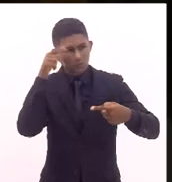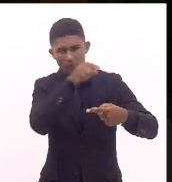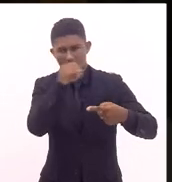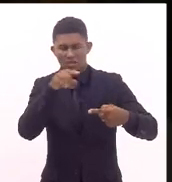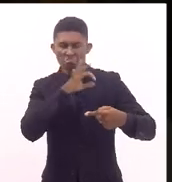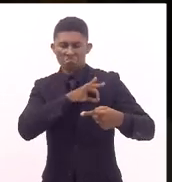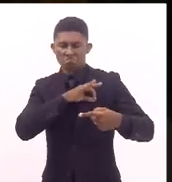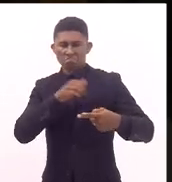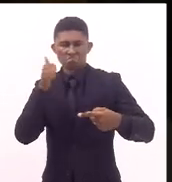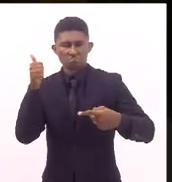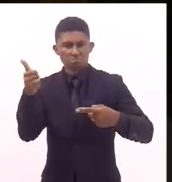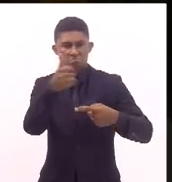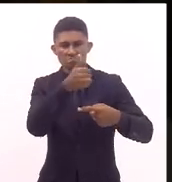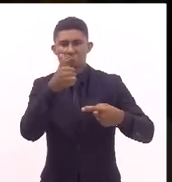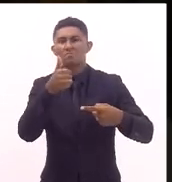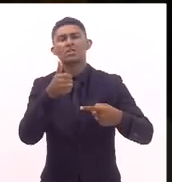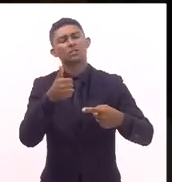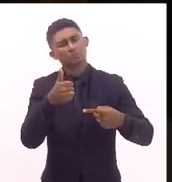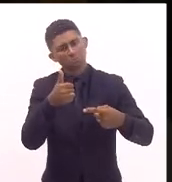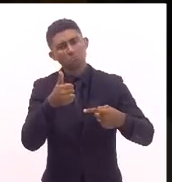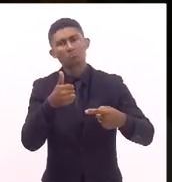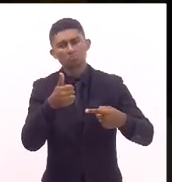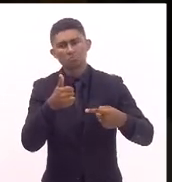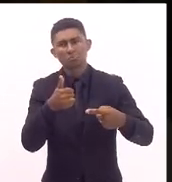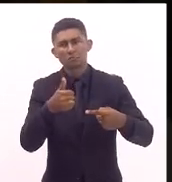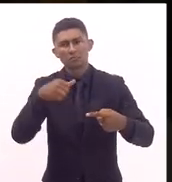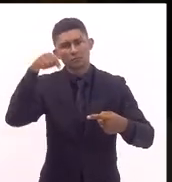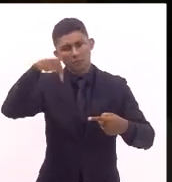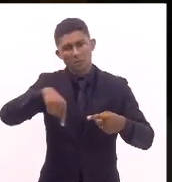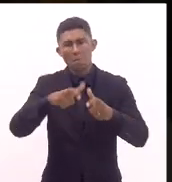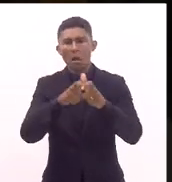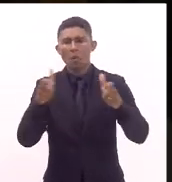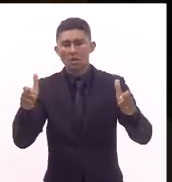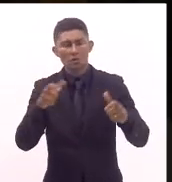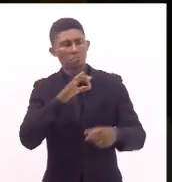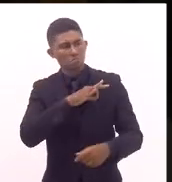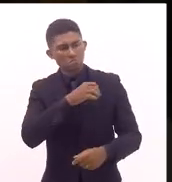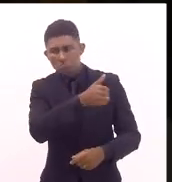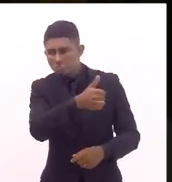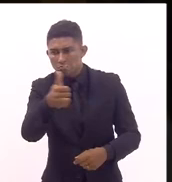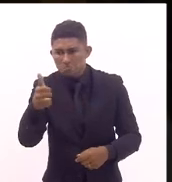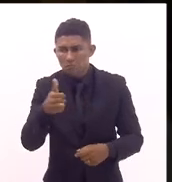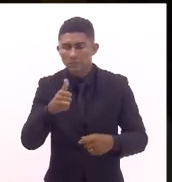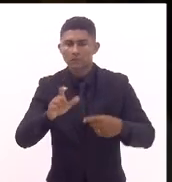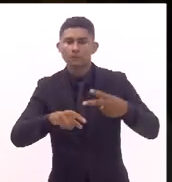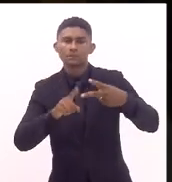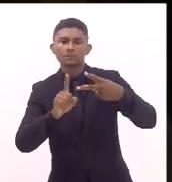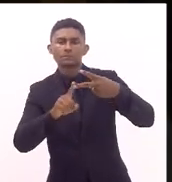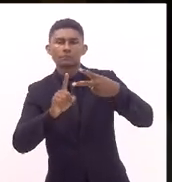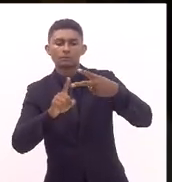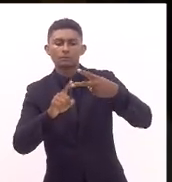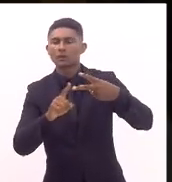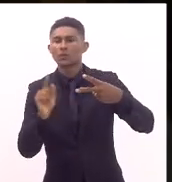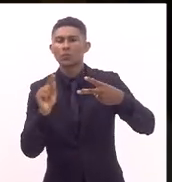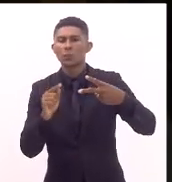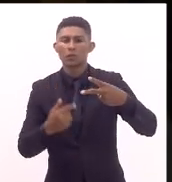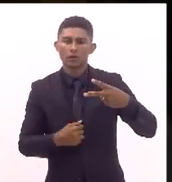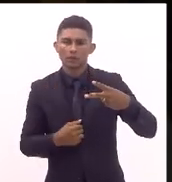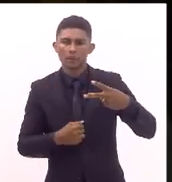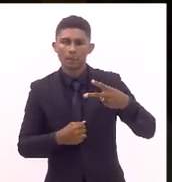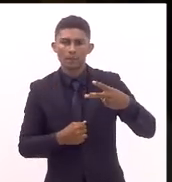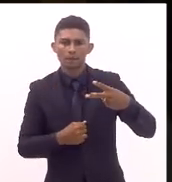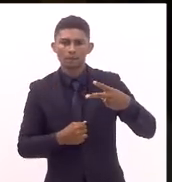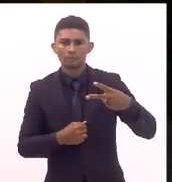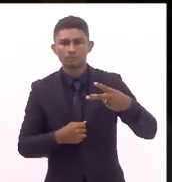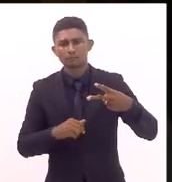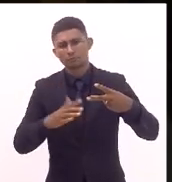razoável que é a classe média EA maioria de nós aqui faz parte e depois tem uma segunda camada mais